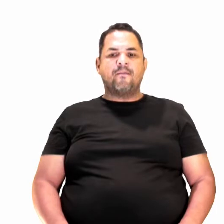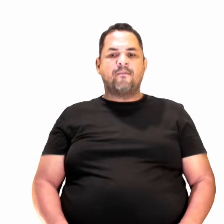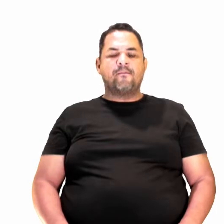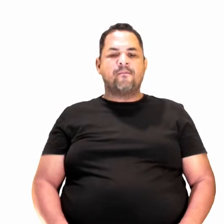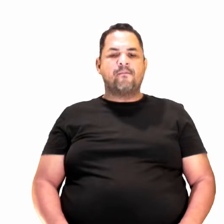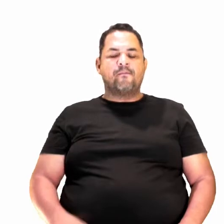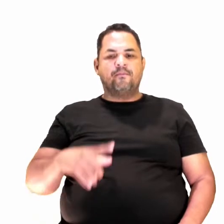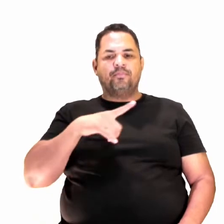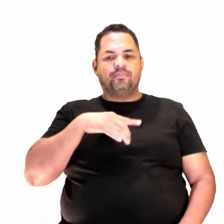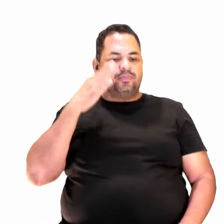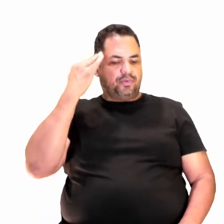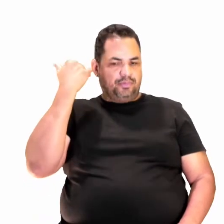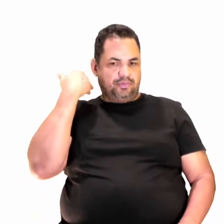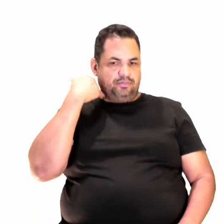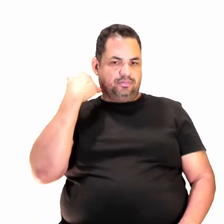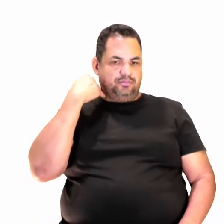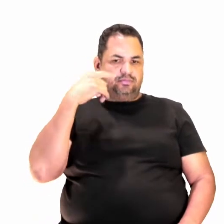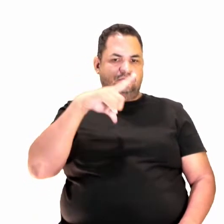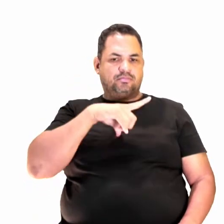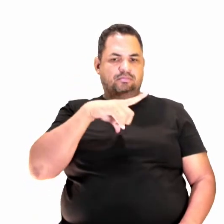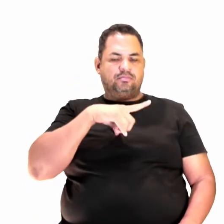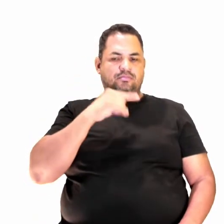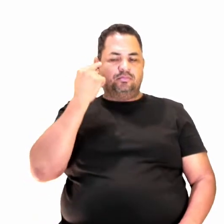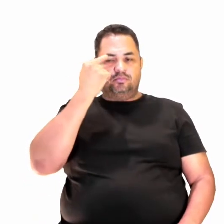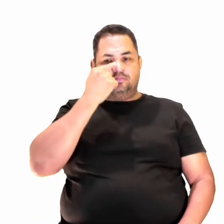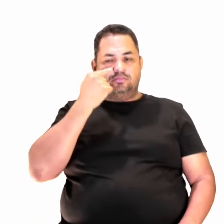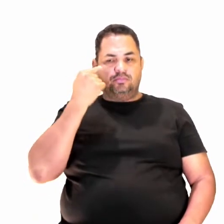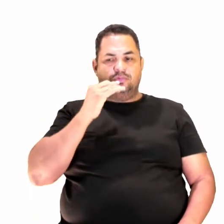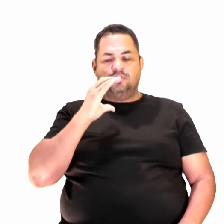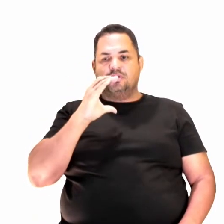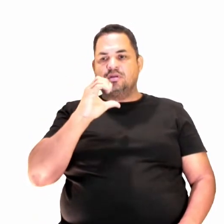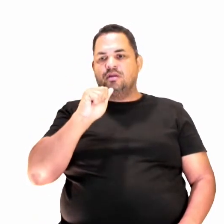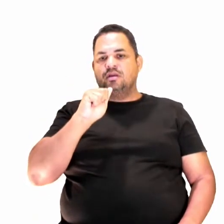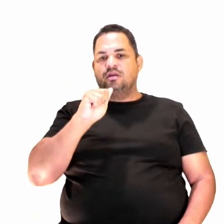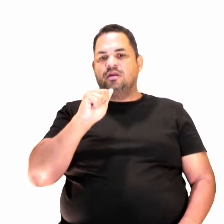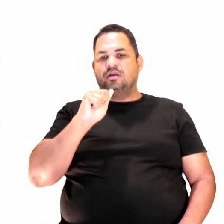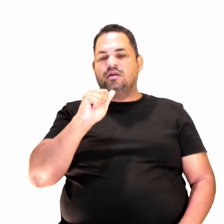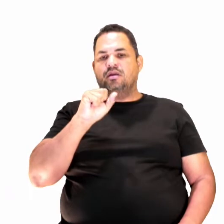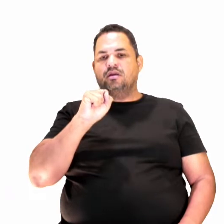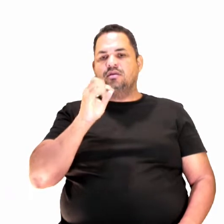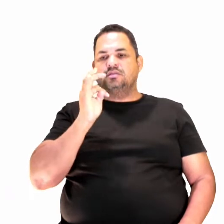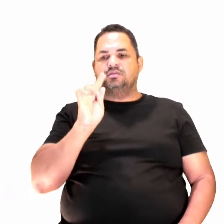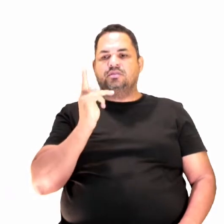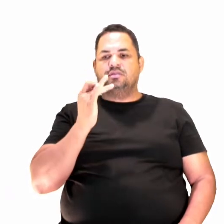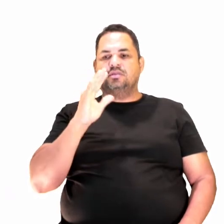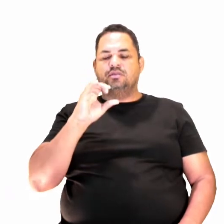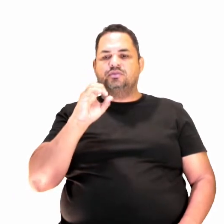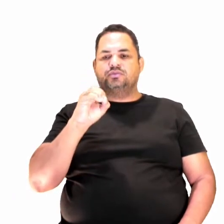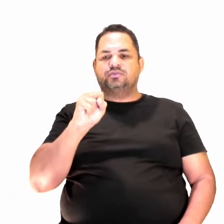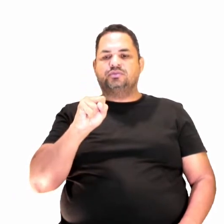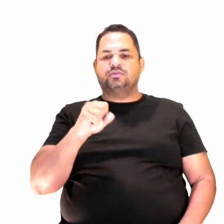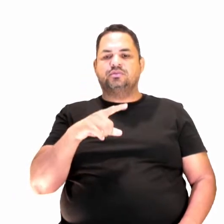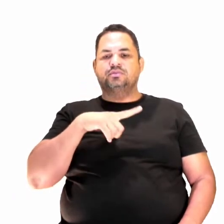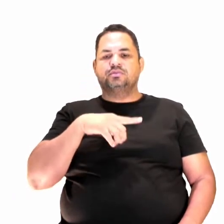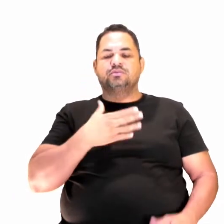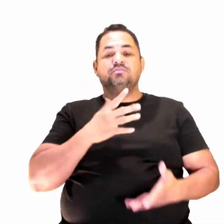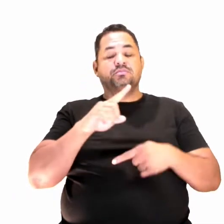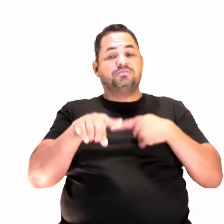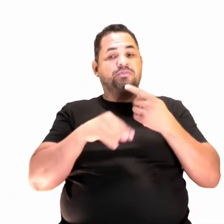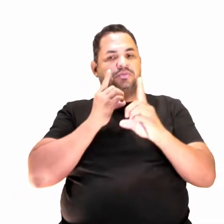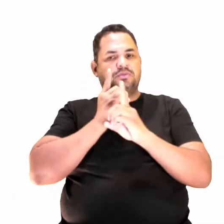não é curto, mas eu vou colocar I have short, porque também não é longo. A gente já vai aprender outros vocabulários para falar médio também, já